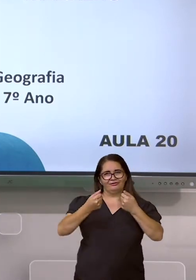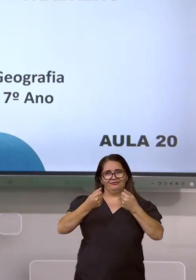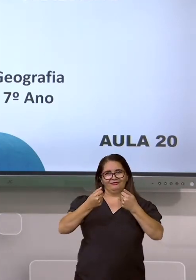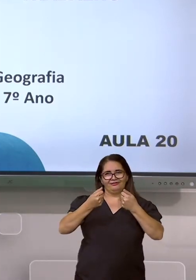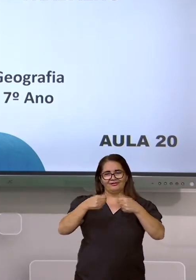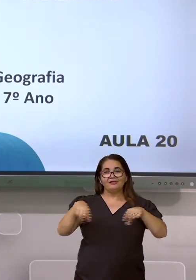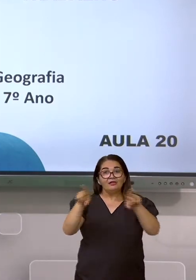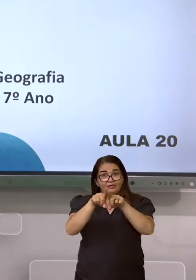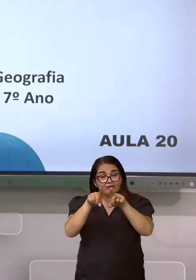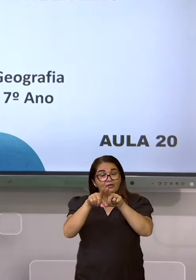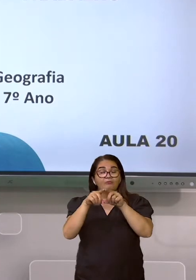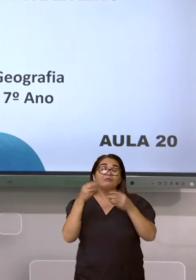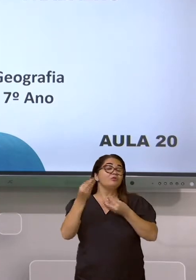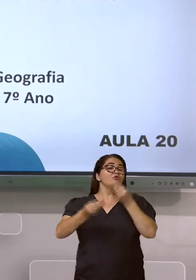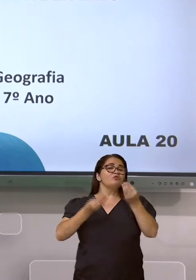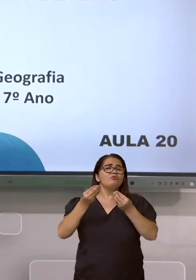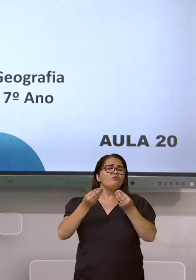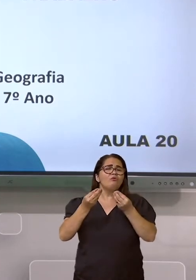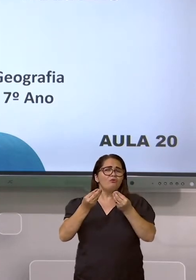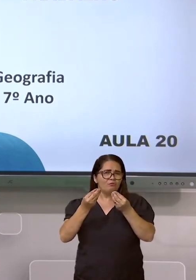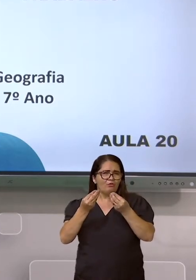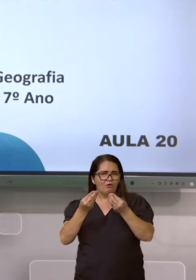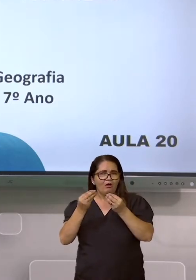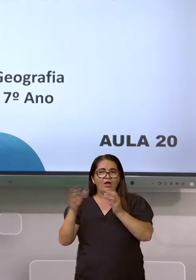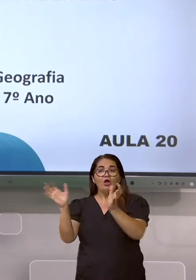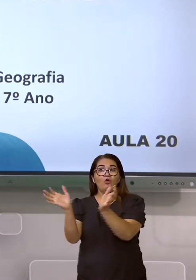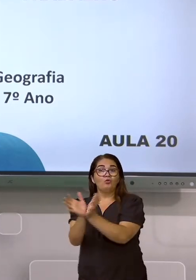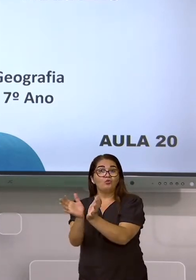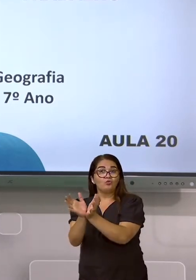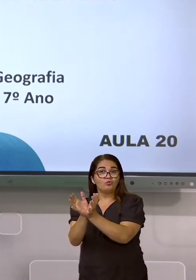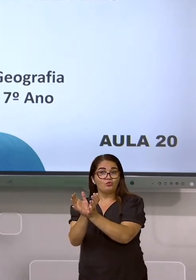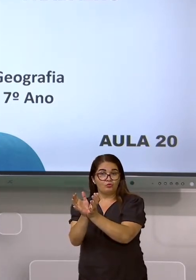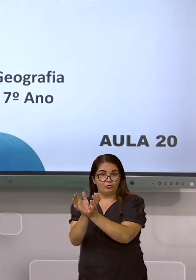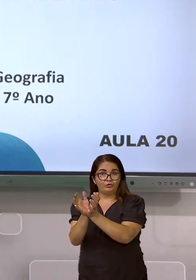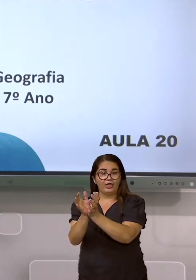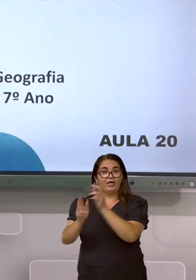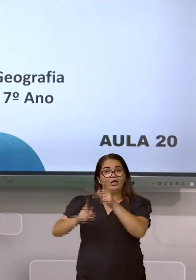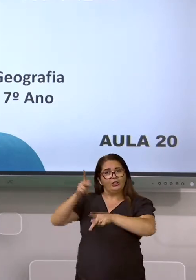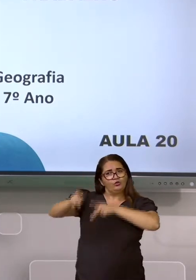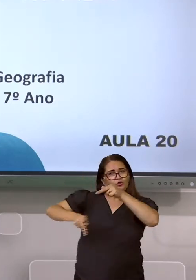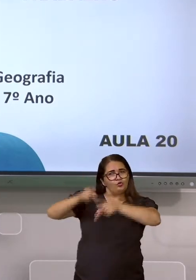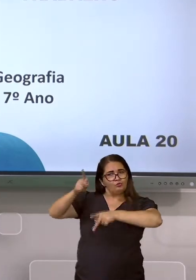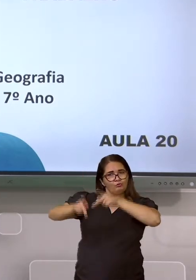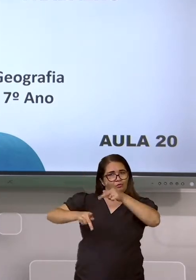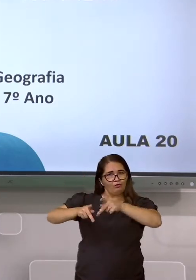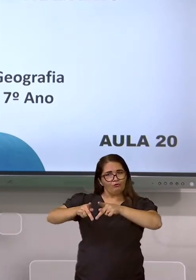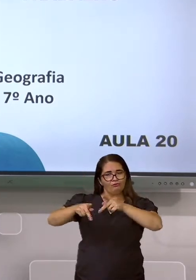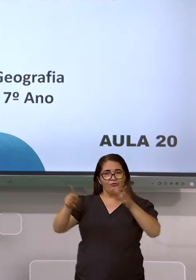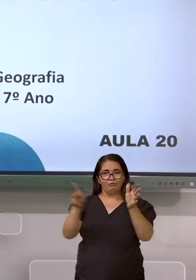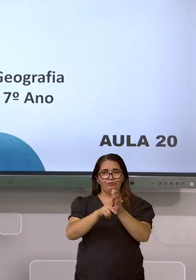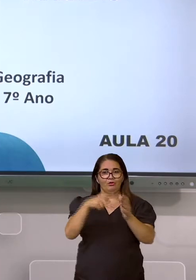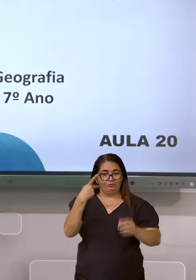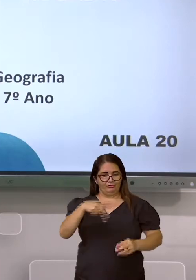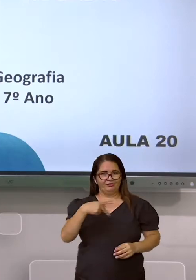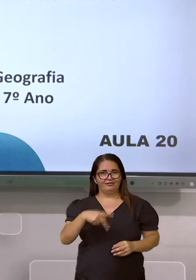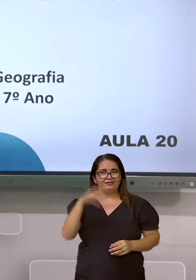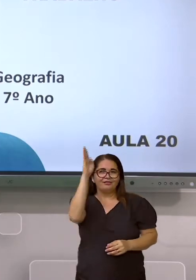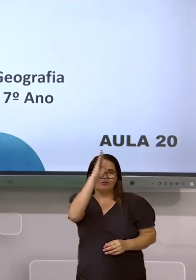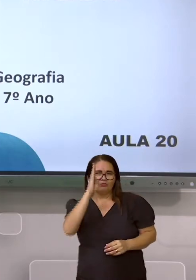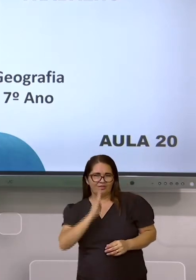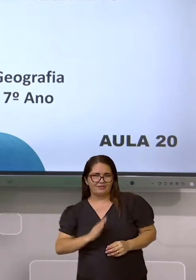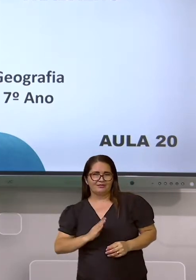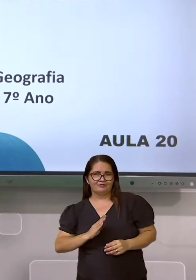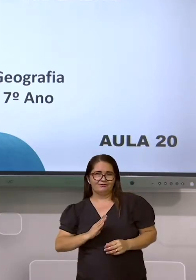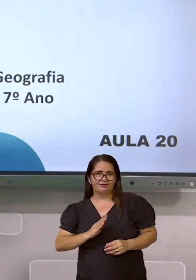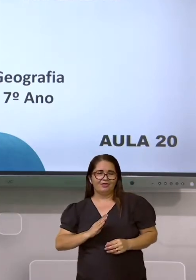falar ainda sobre a população e o trabalho. Isso é muito importante.